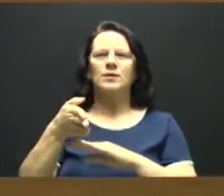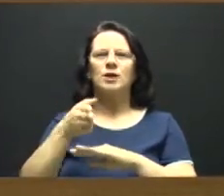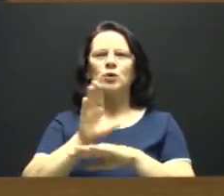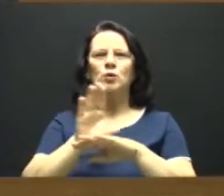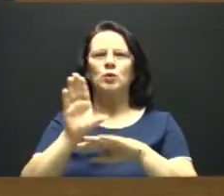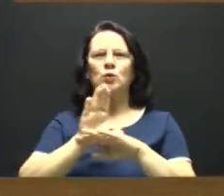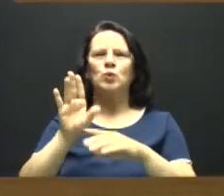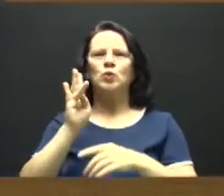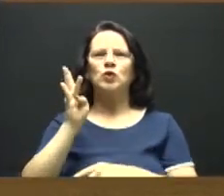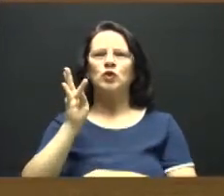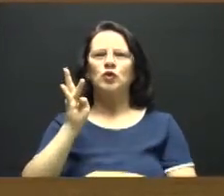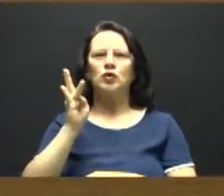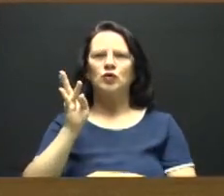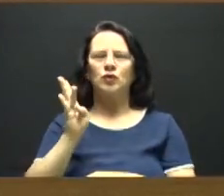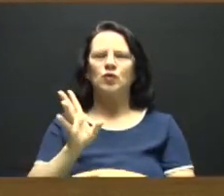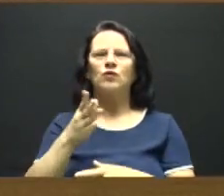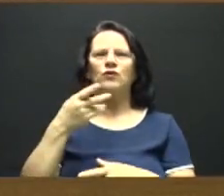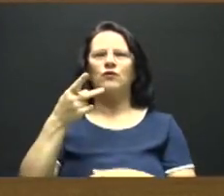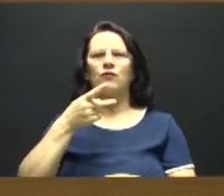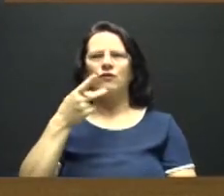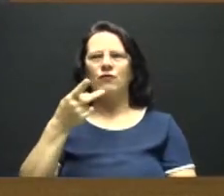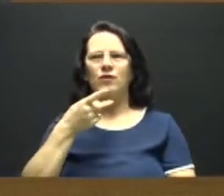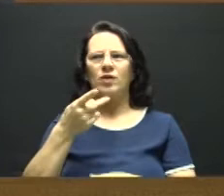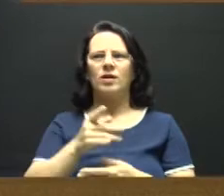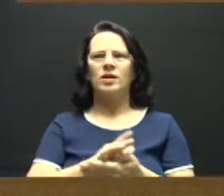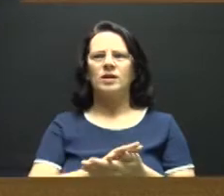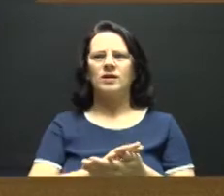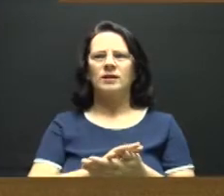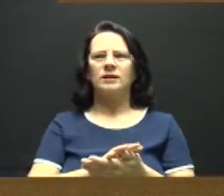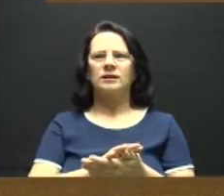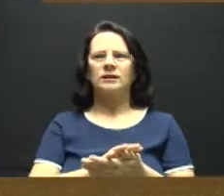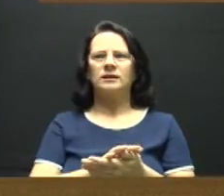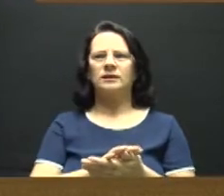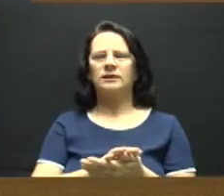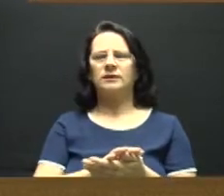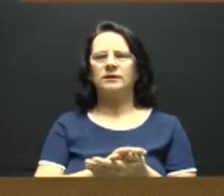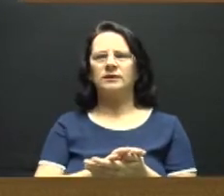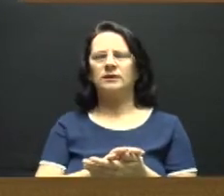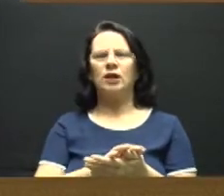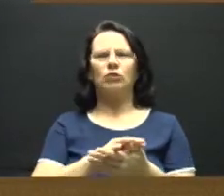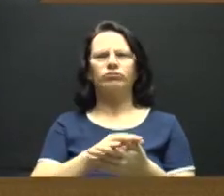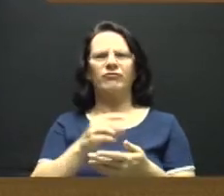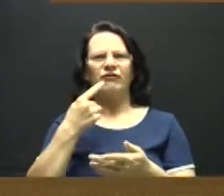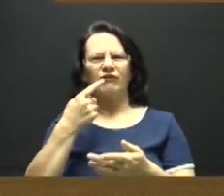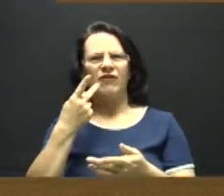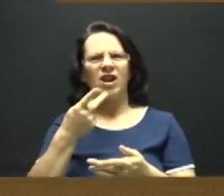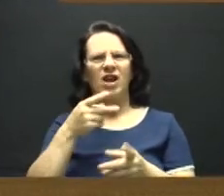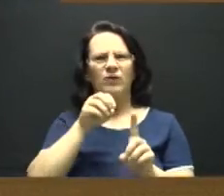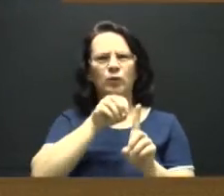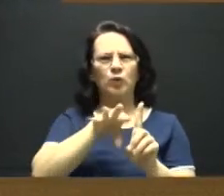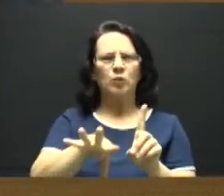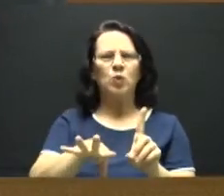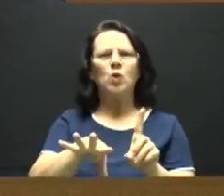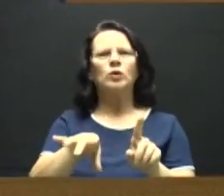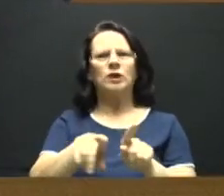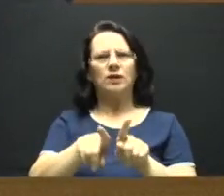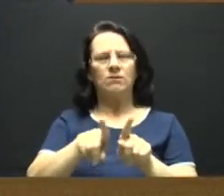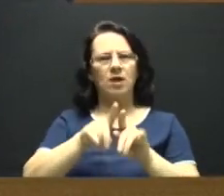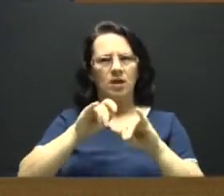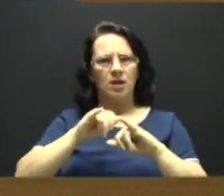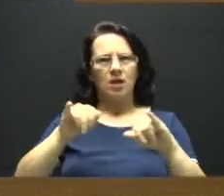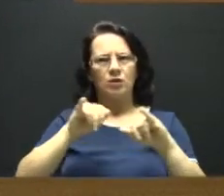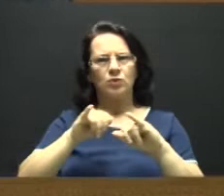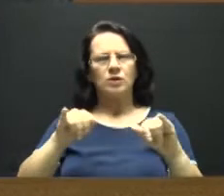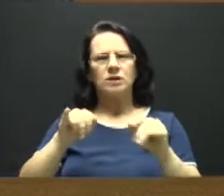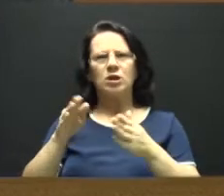noivos onde a gente falava desse crime terrível que o aborto e divulgávamos também o